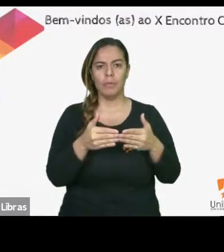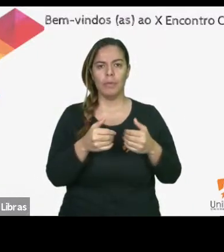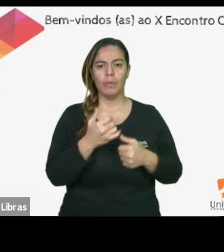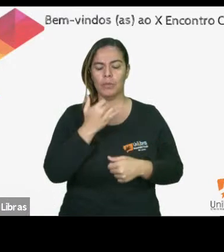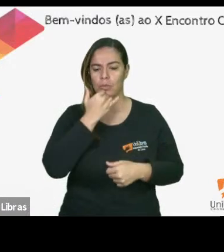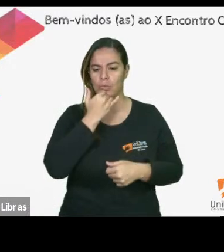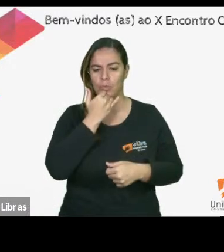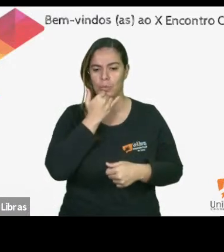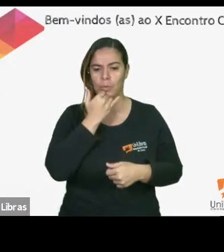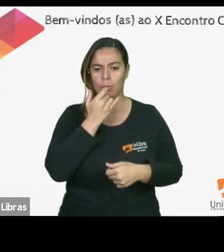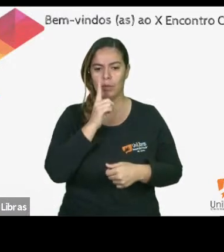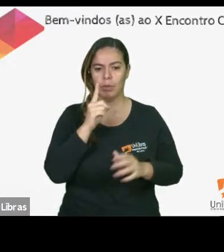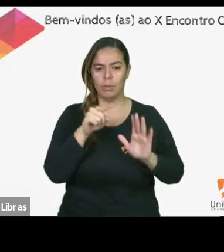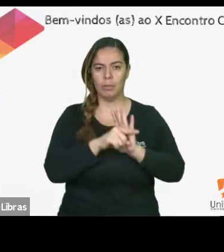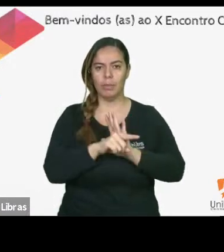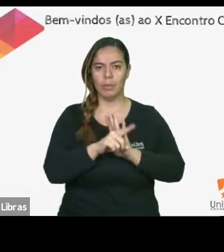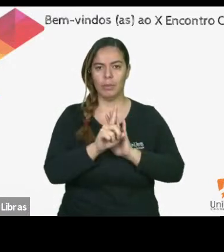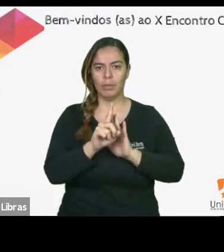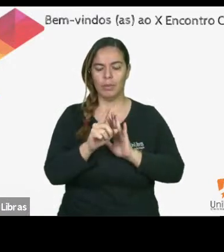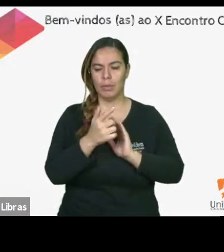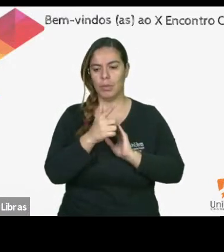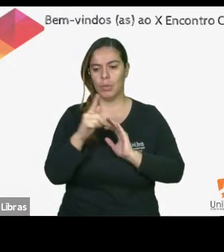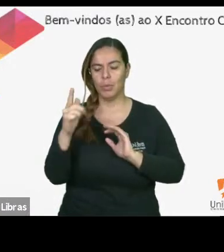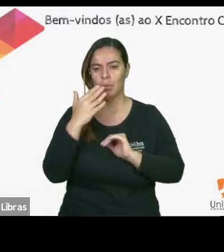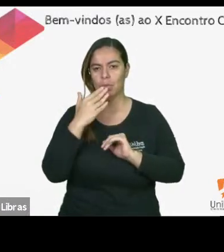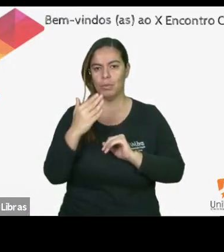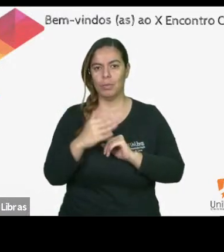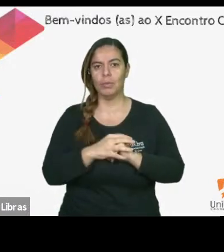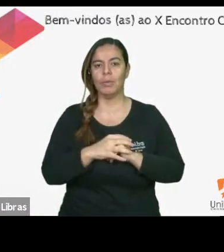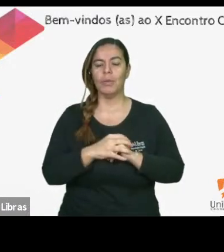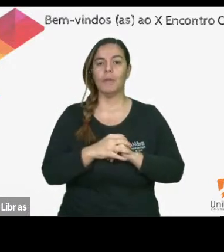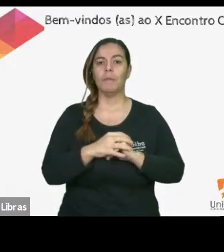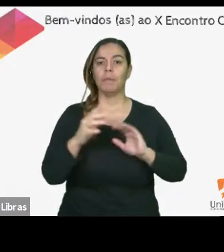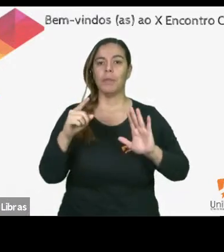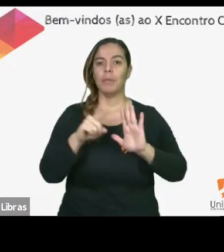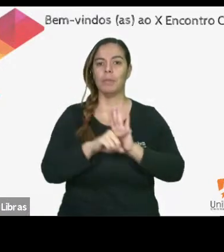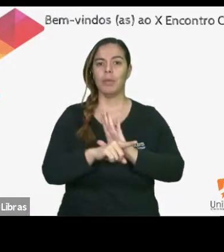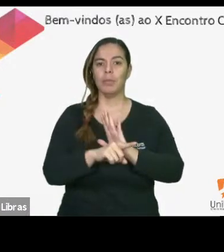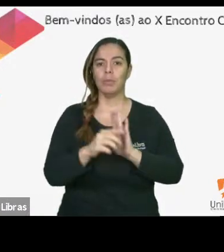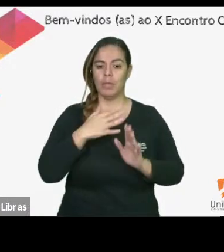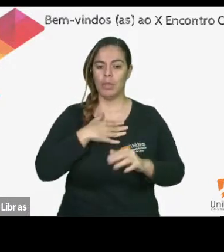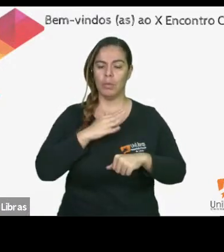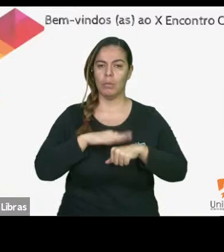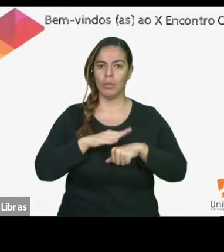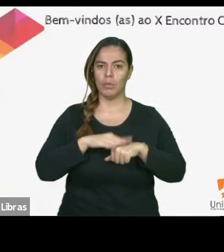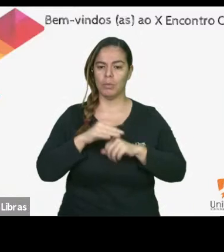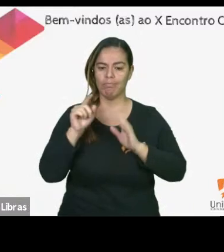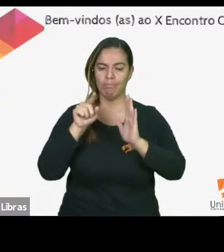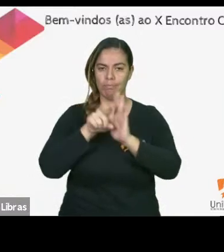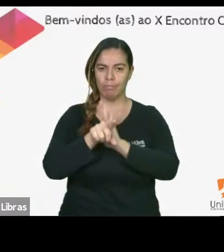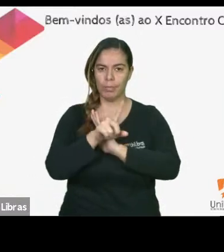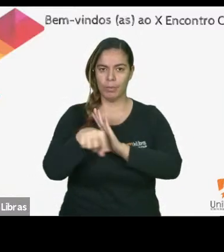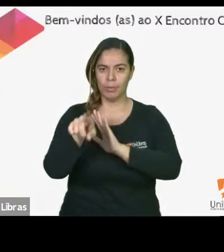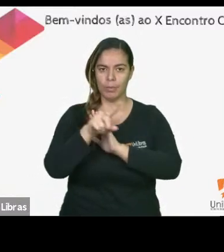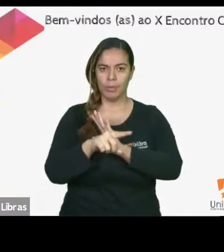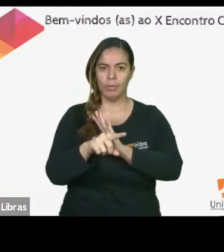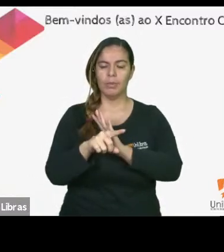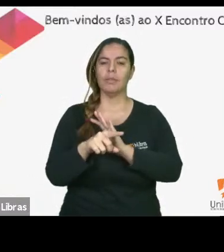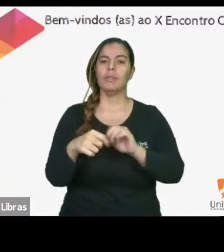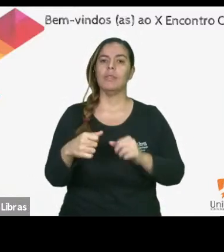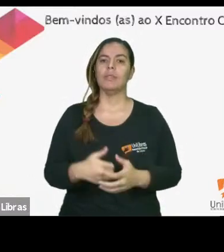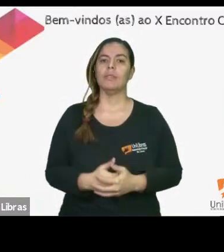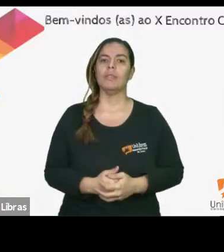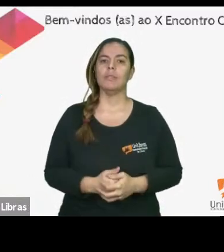aqui não é exatamente uma pergunta para... Essa pergunta aqui, quem faz sou eu mesma, professores. Né? Gostaria